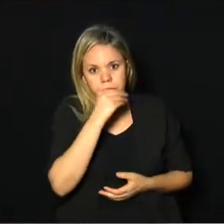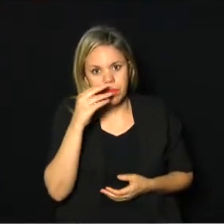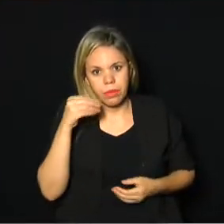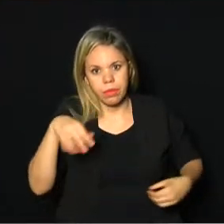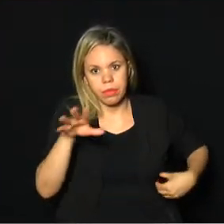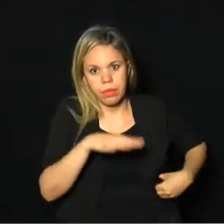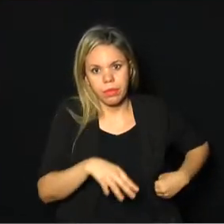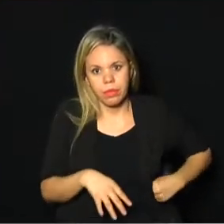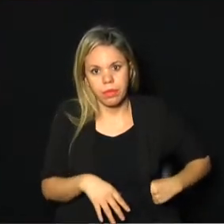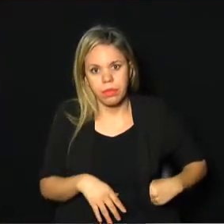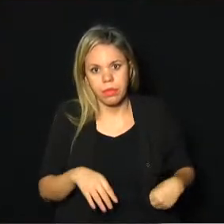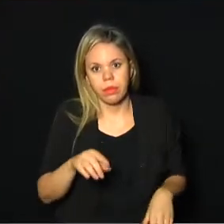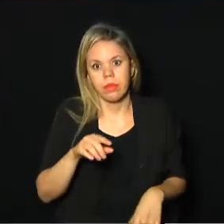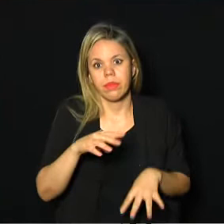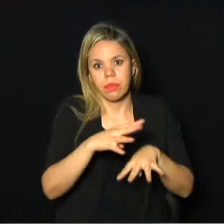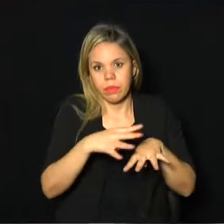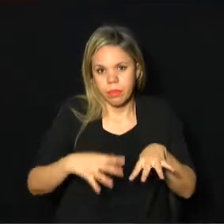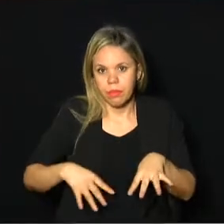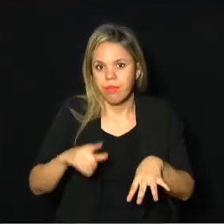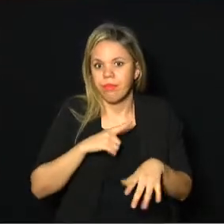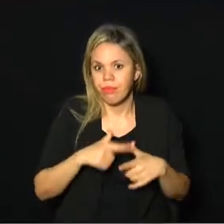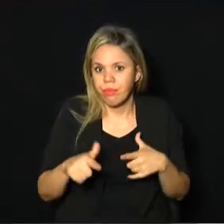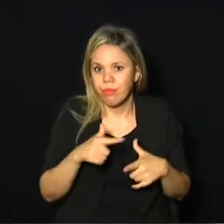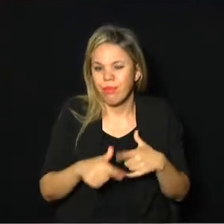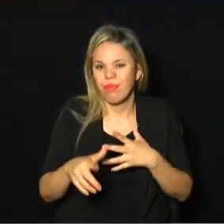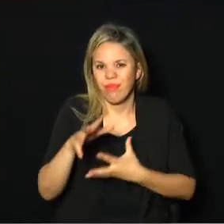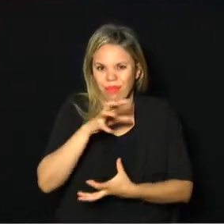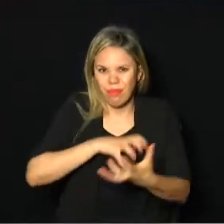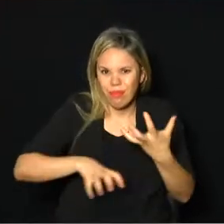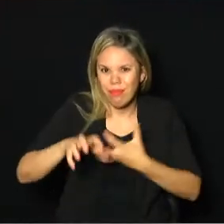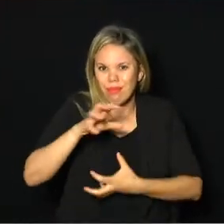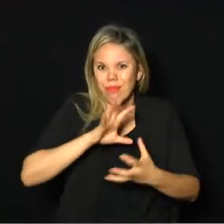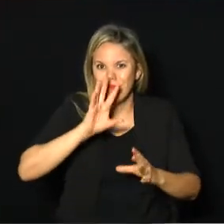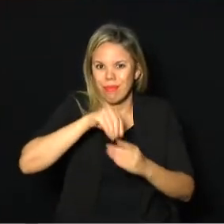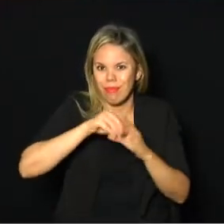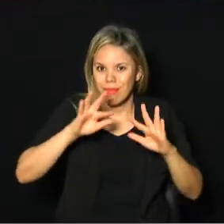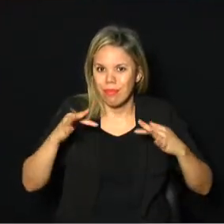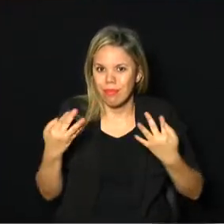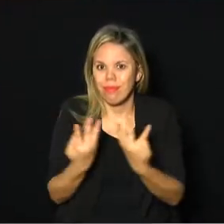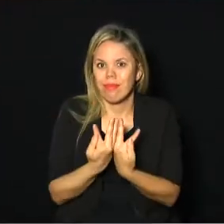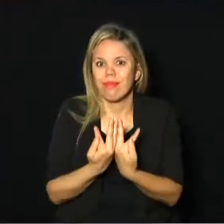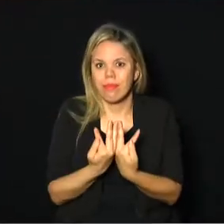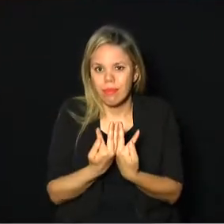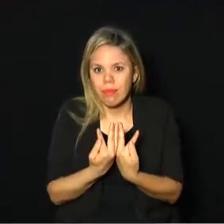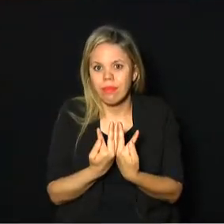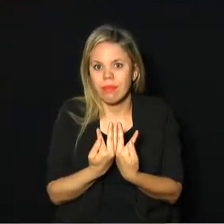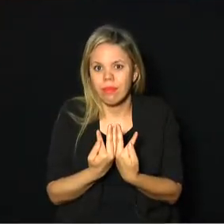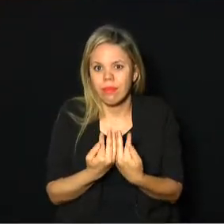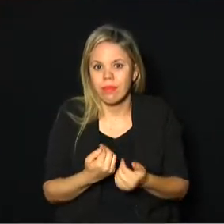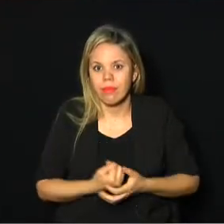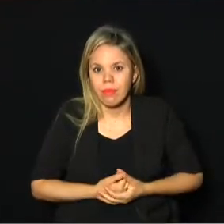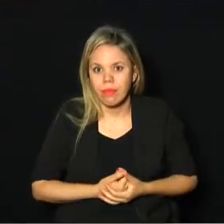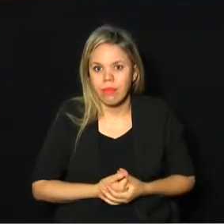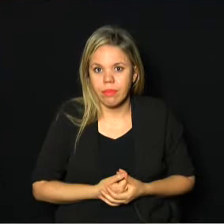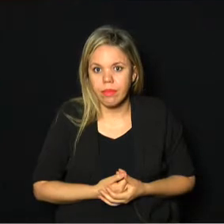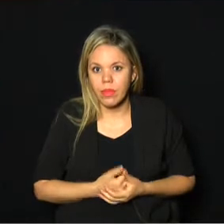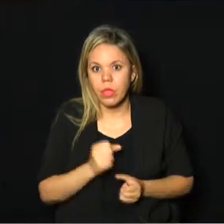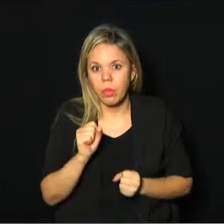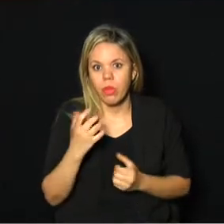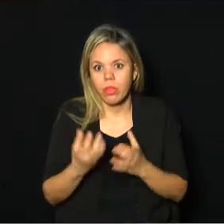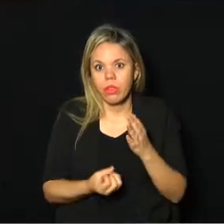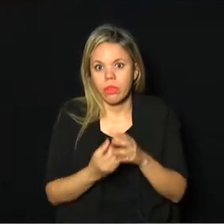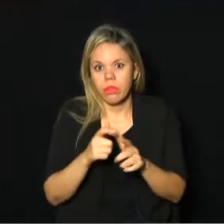adolescentes LGBTs que estão tendo problemas de conflito familiares, né, com seus familiares, e isso pode